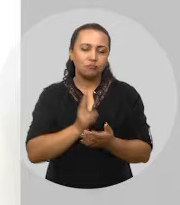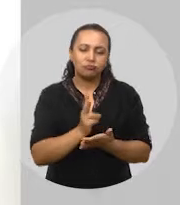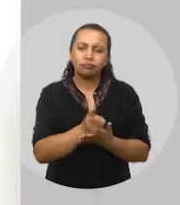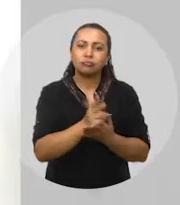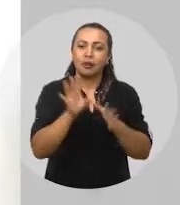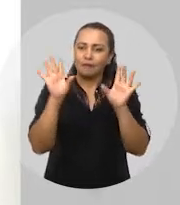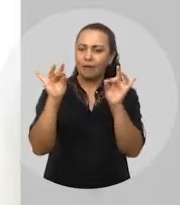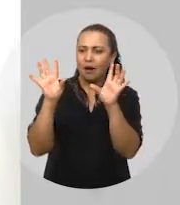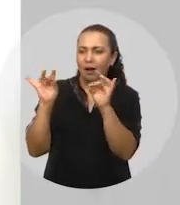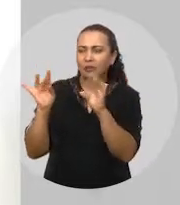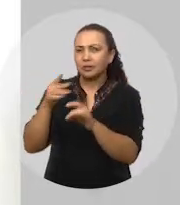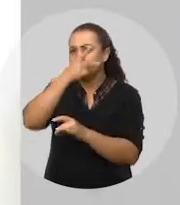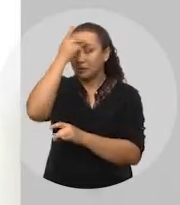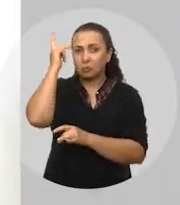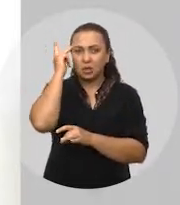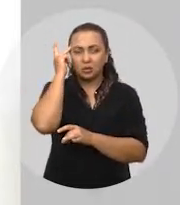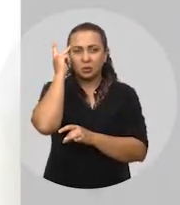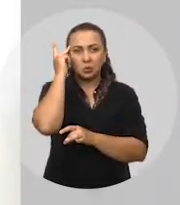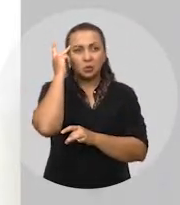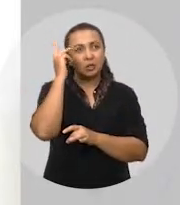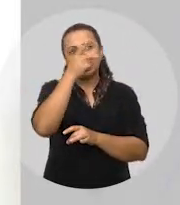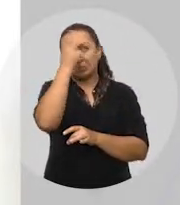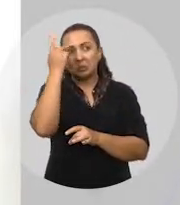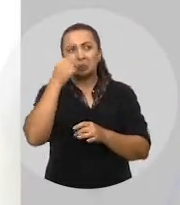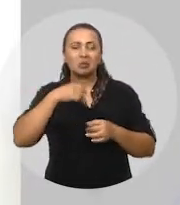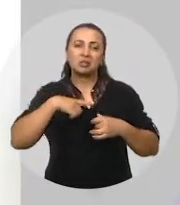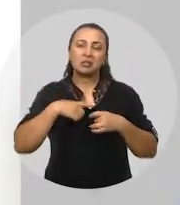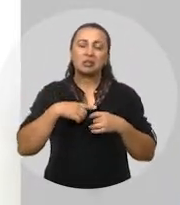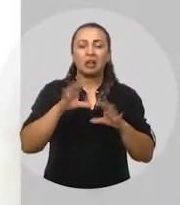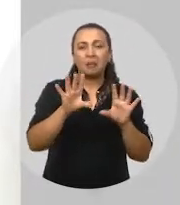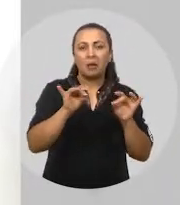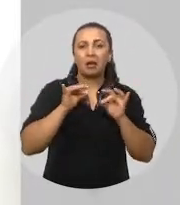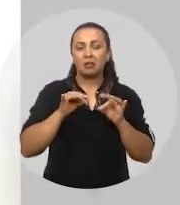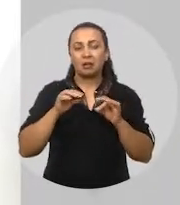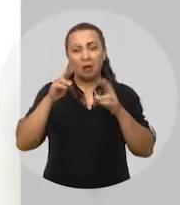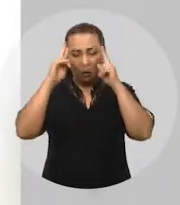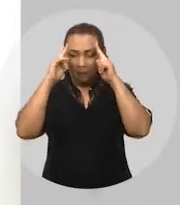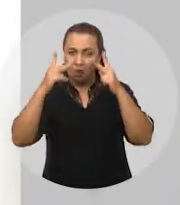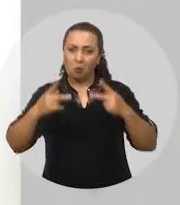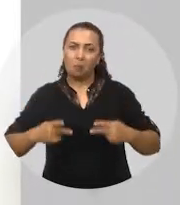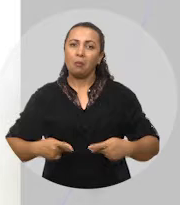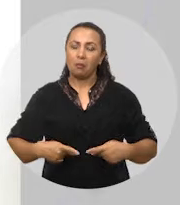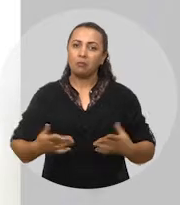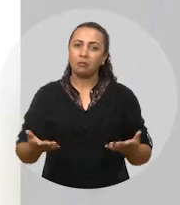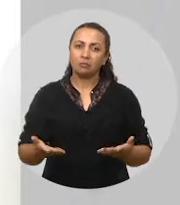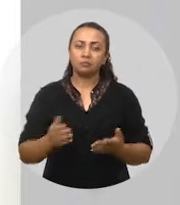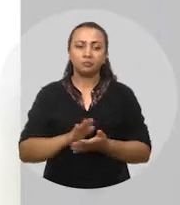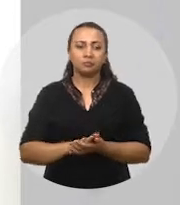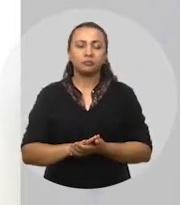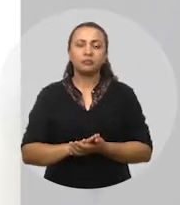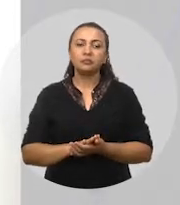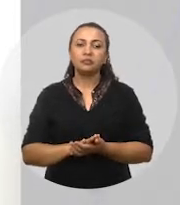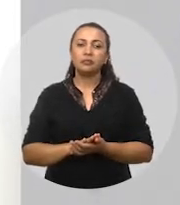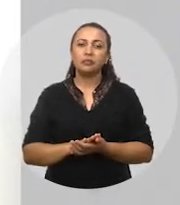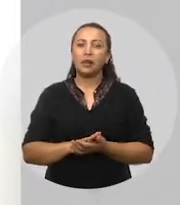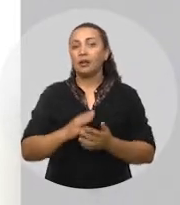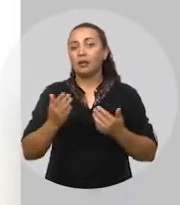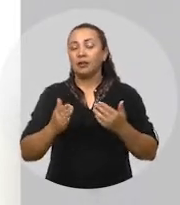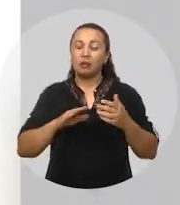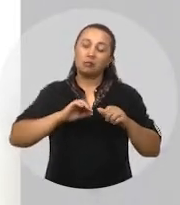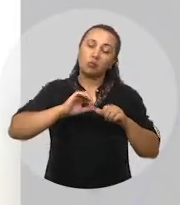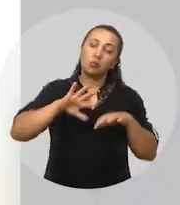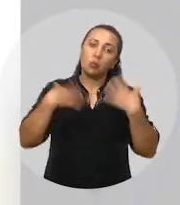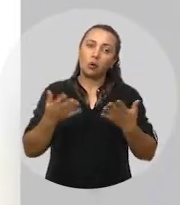continuem infectando as pessoas, né? Os seus hospedeiros, no caso, que somos nós. Então, consequentemente,